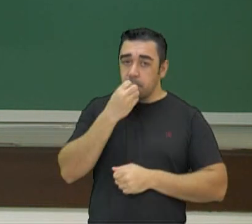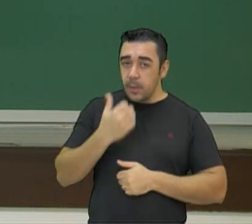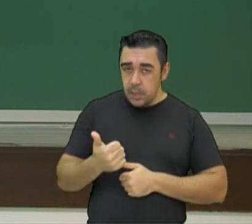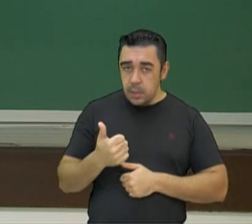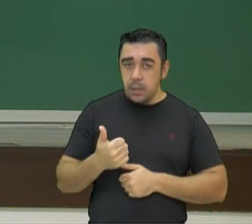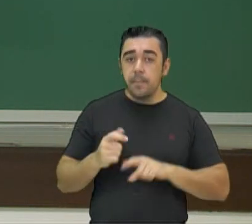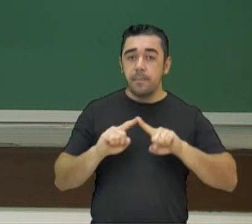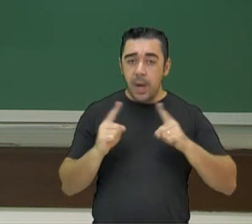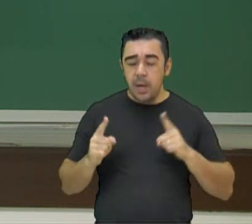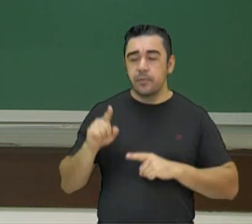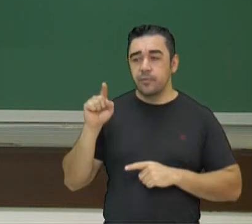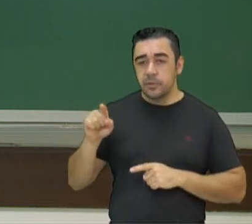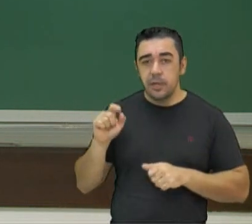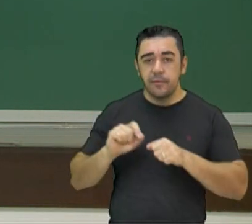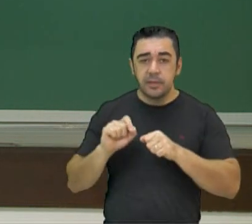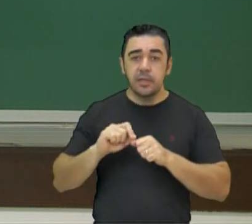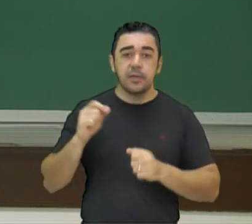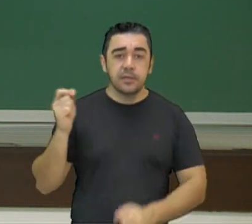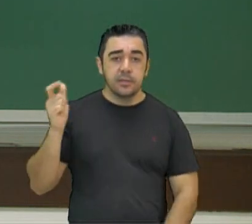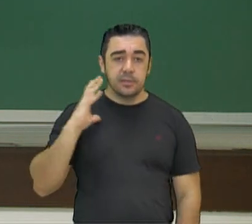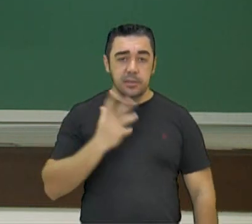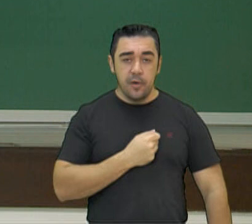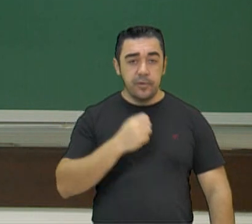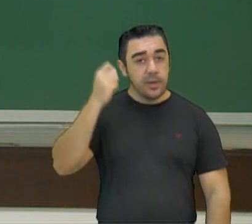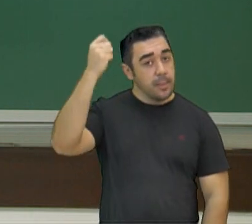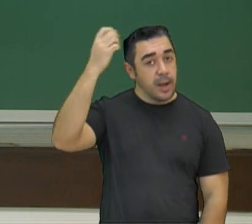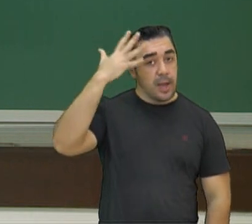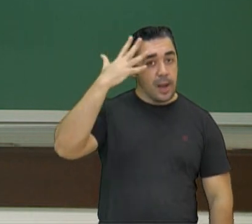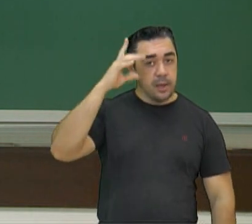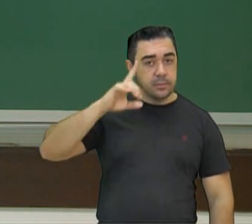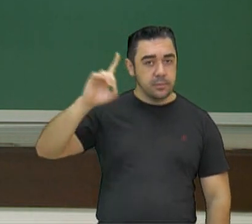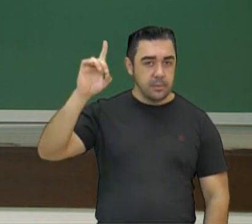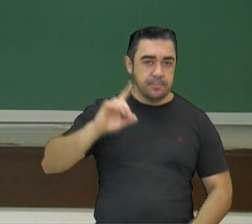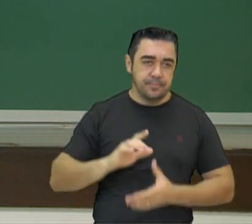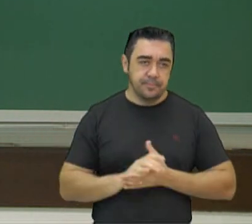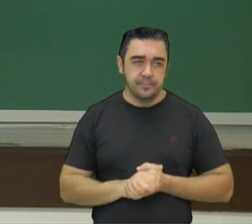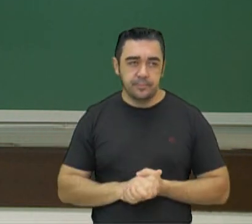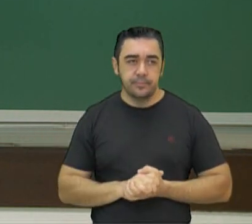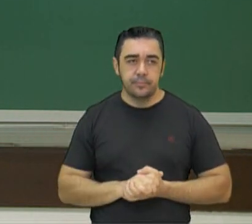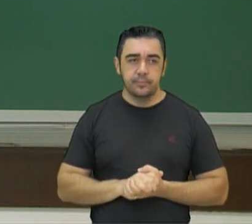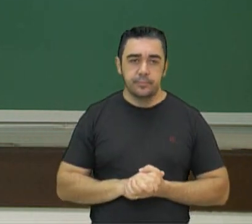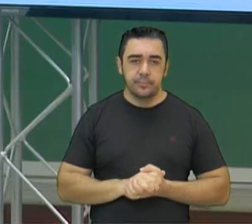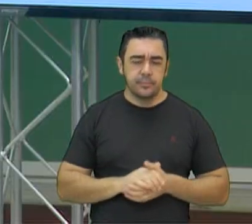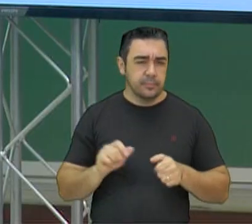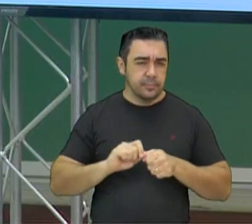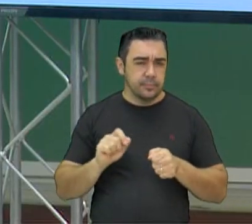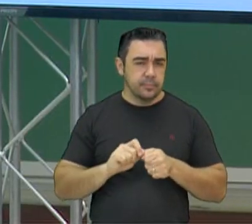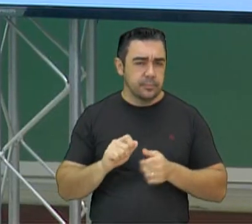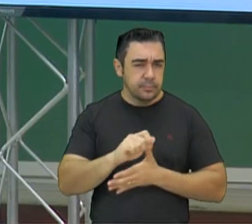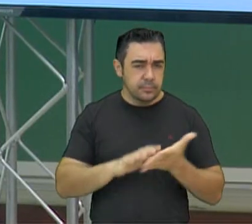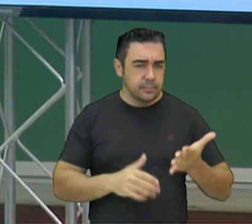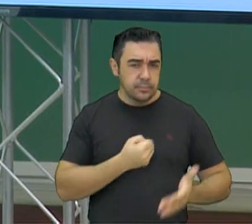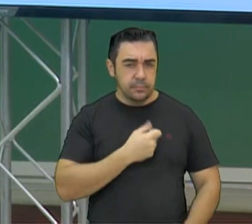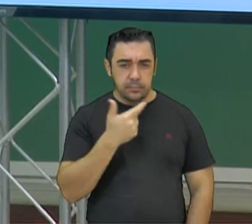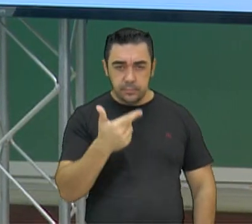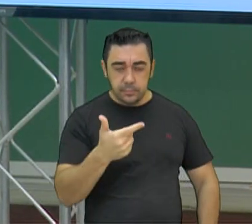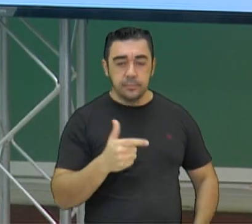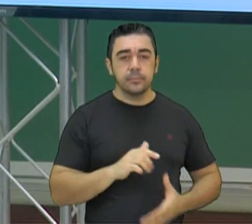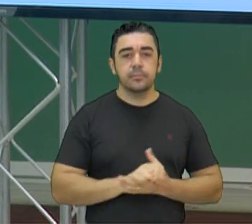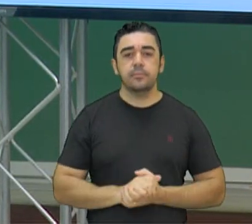mas você só é salvo pela graça de Deus. Vamos então ao exercício